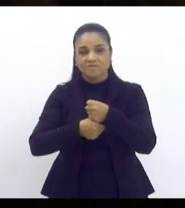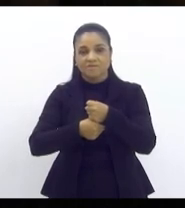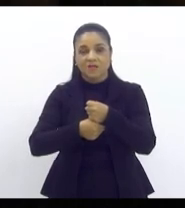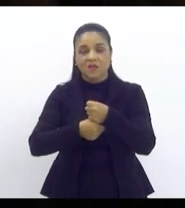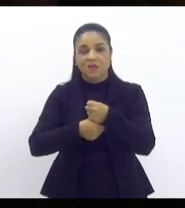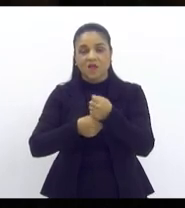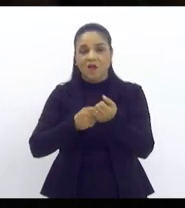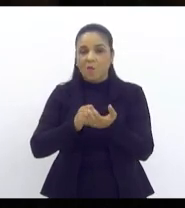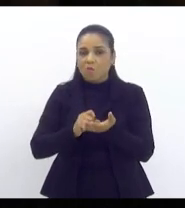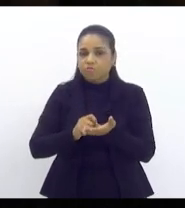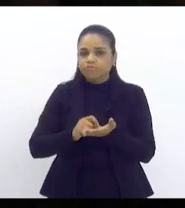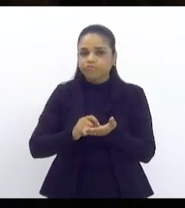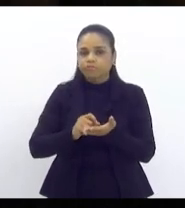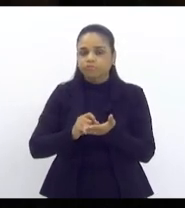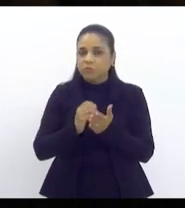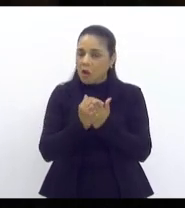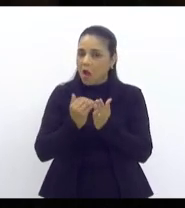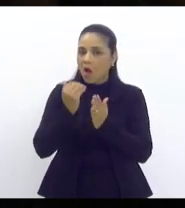aumentasse